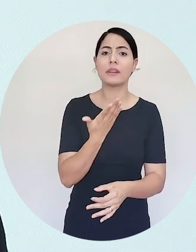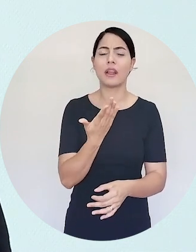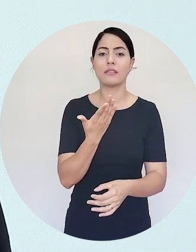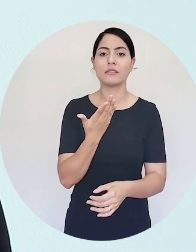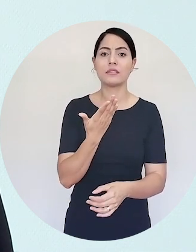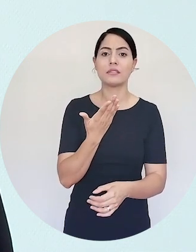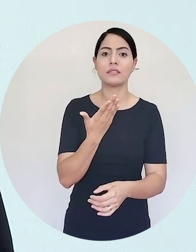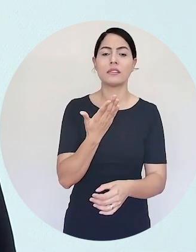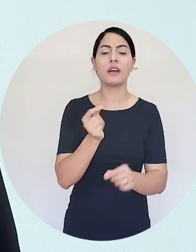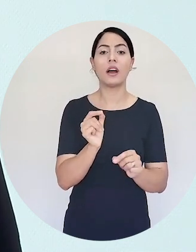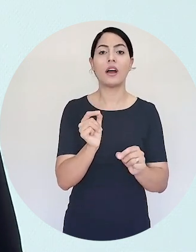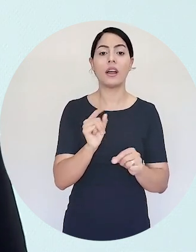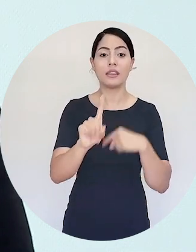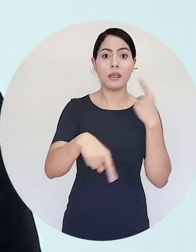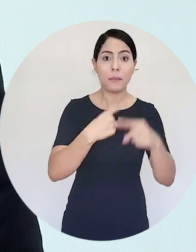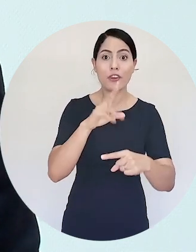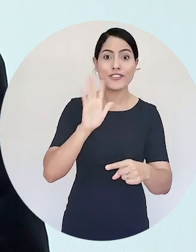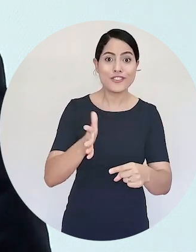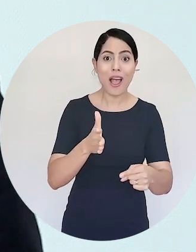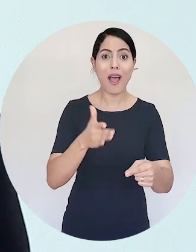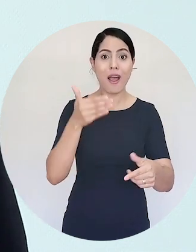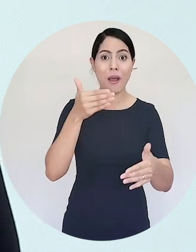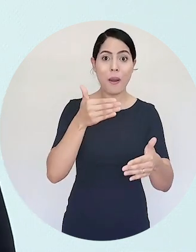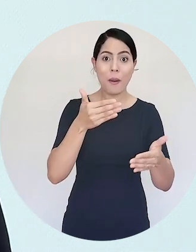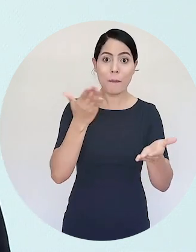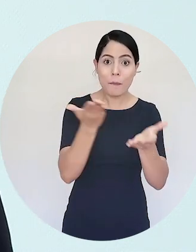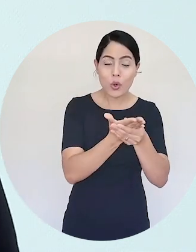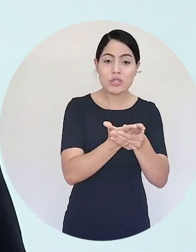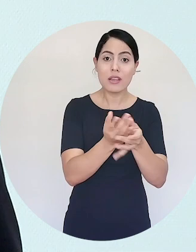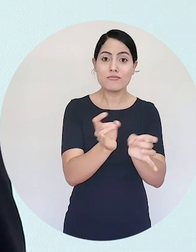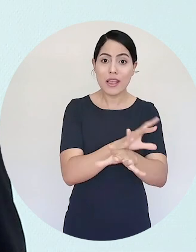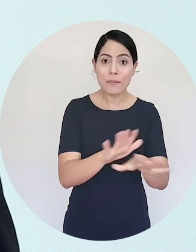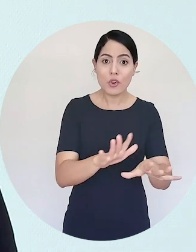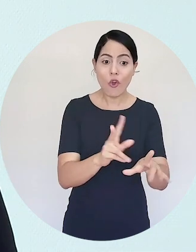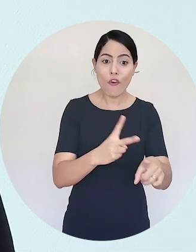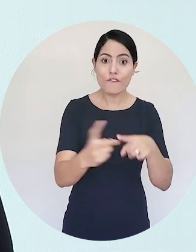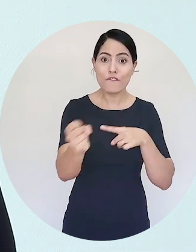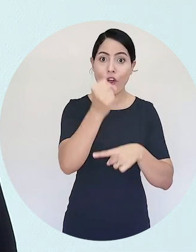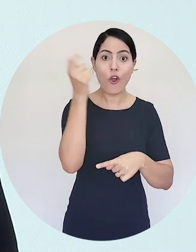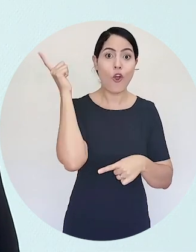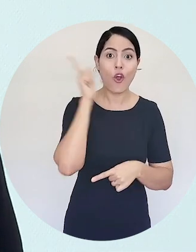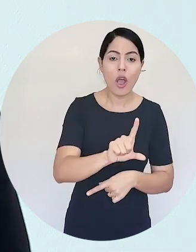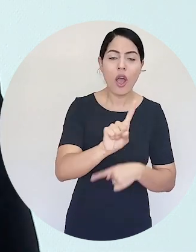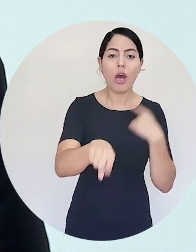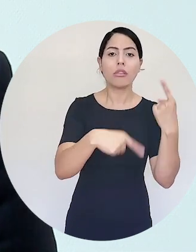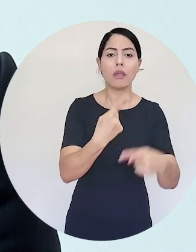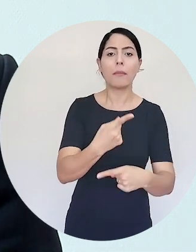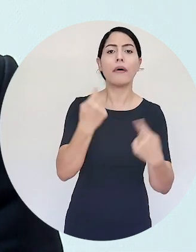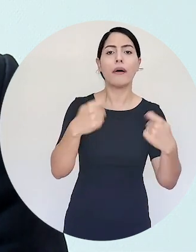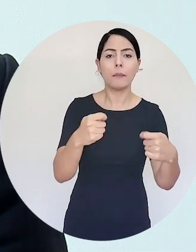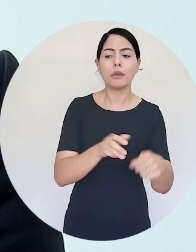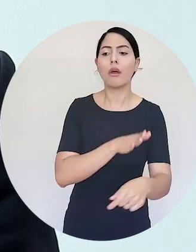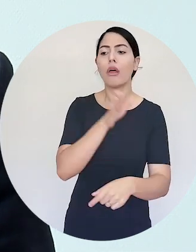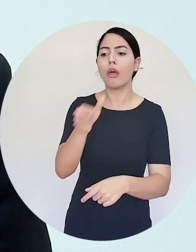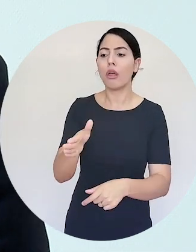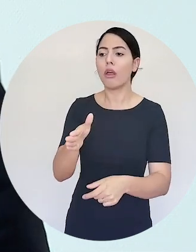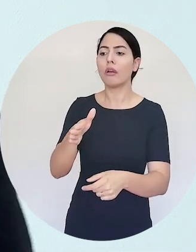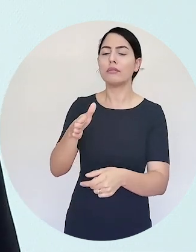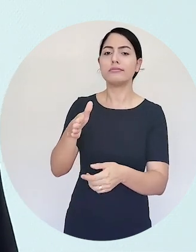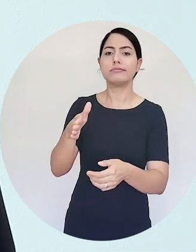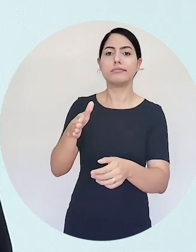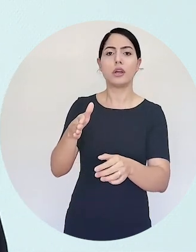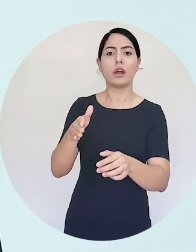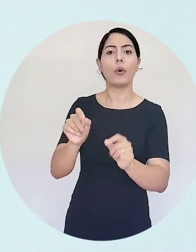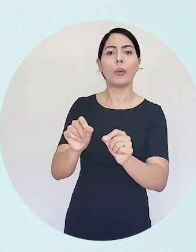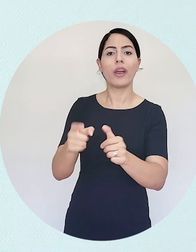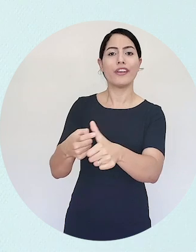seja, alimentar, ela precisa, após ser vitoriosa, e nós sabemos que é um calvário, ela precisa inscrever essa